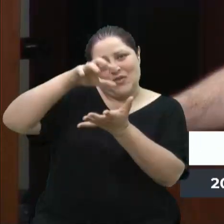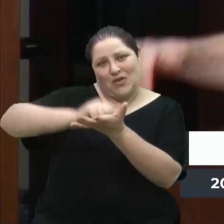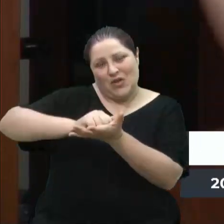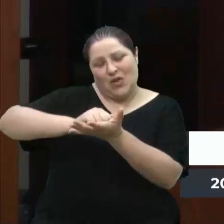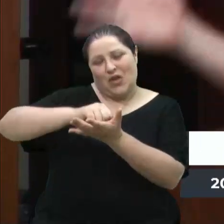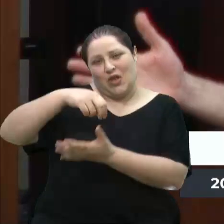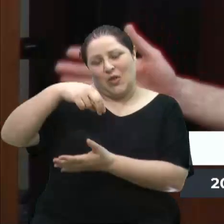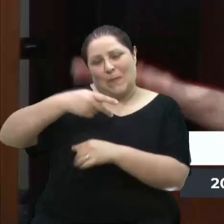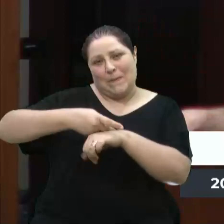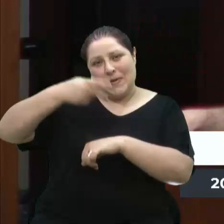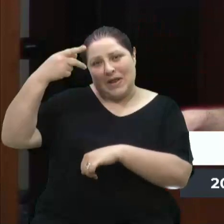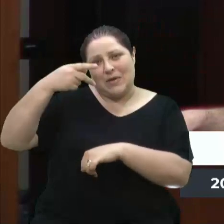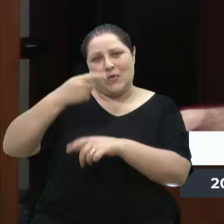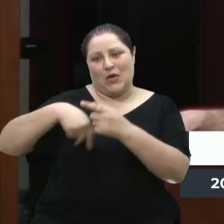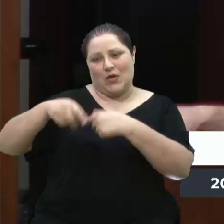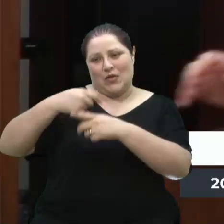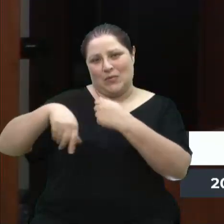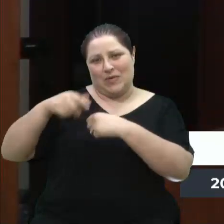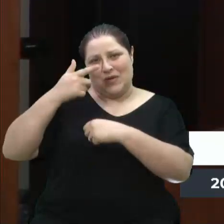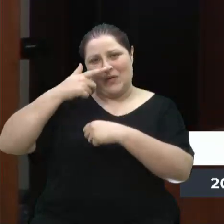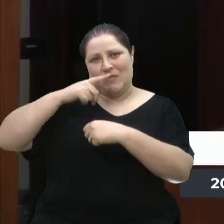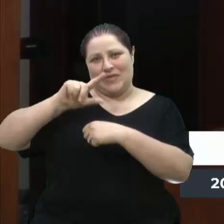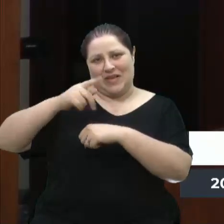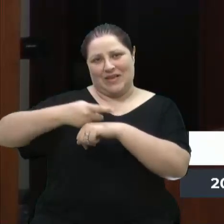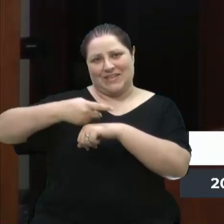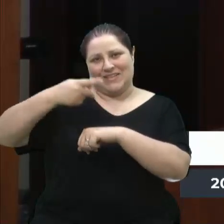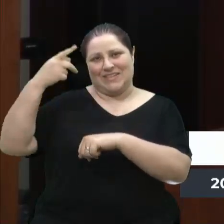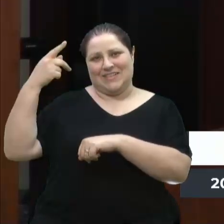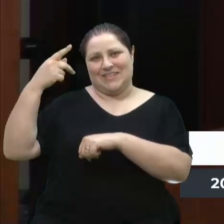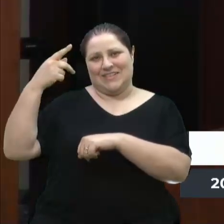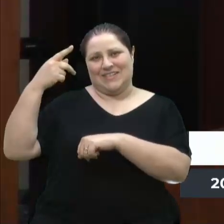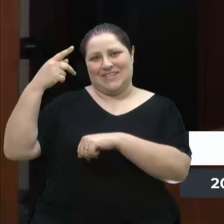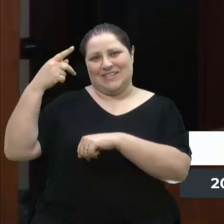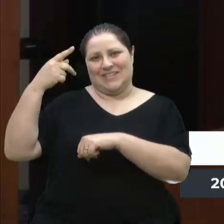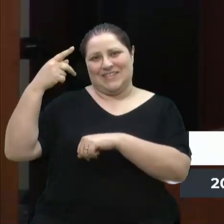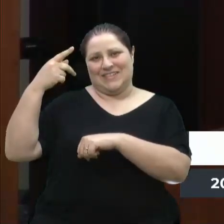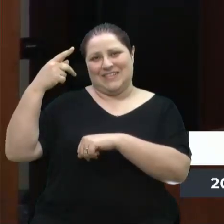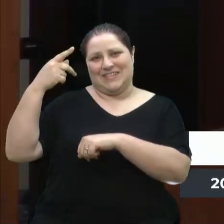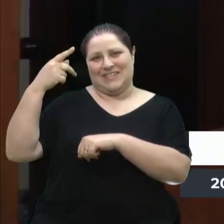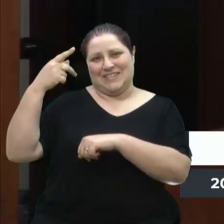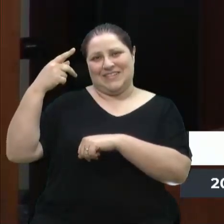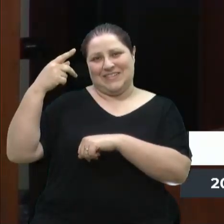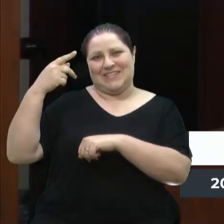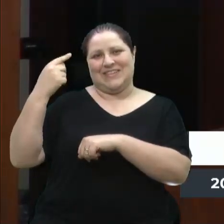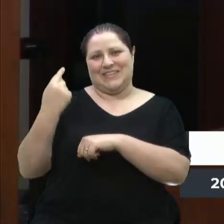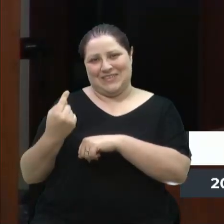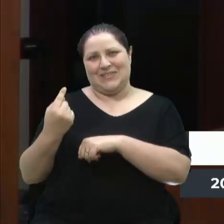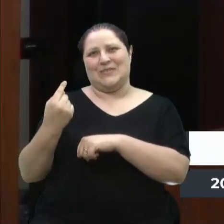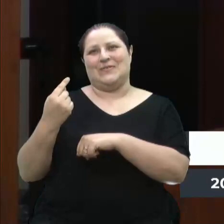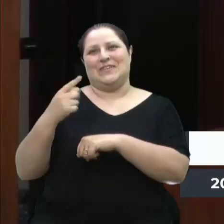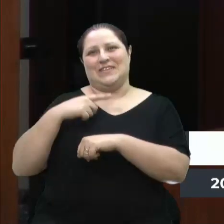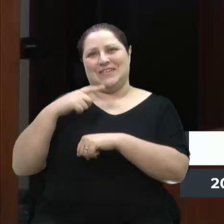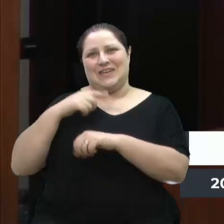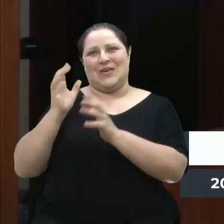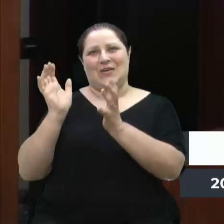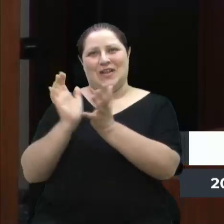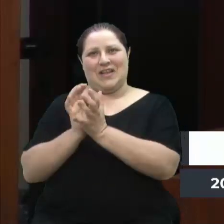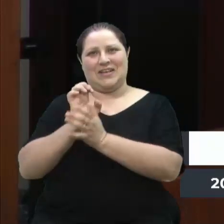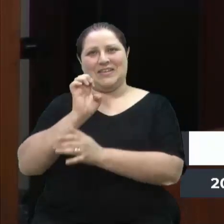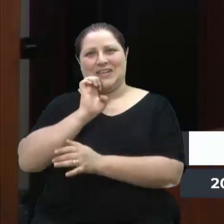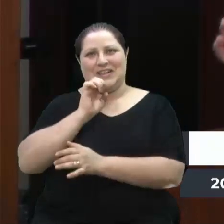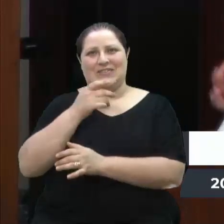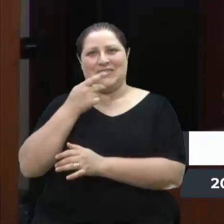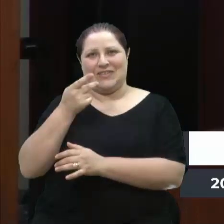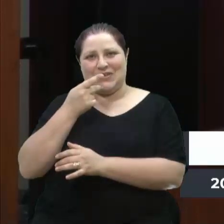de Economia, que certamente vai ganhar esse prêmio. Bom, uma das alternativas, vereador Estela, colega Estela, é